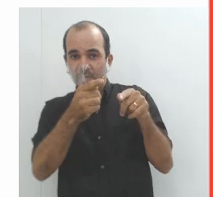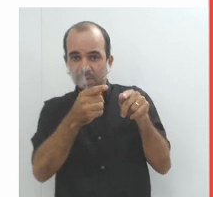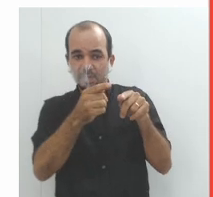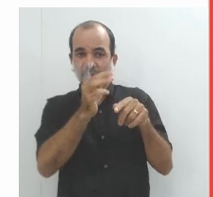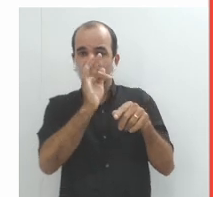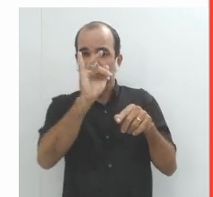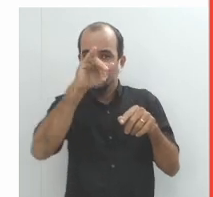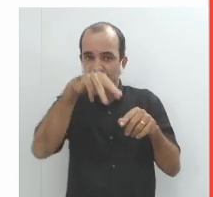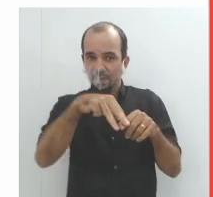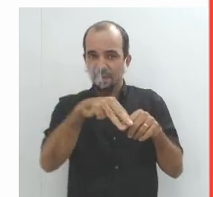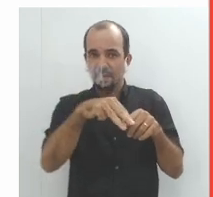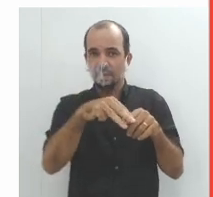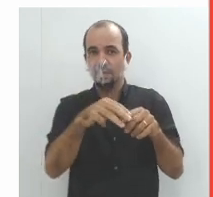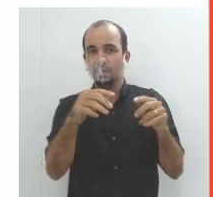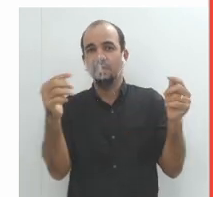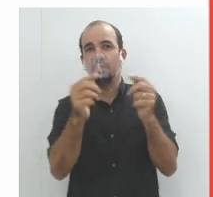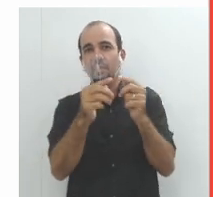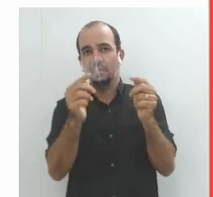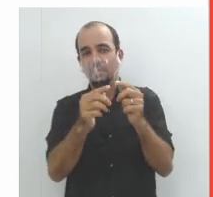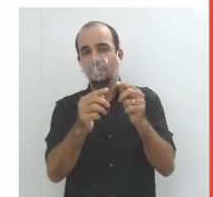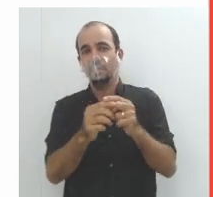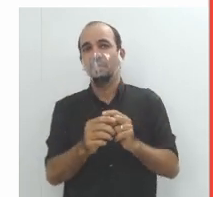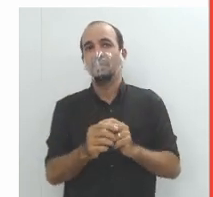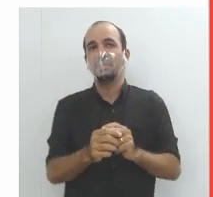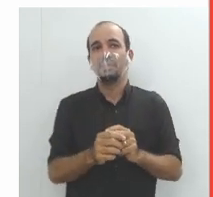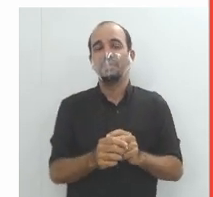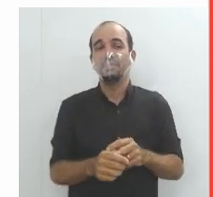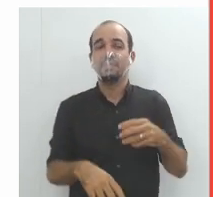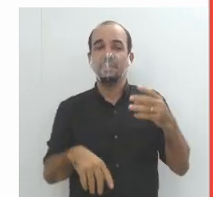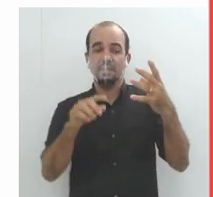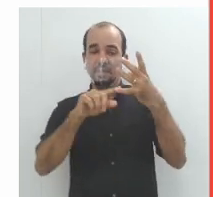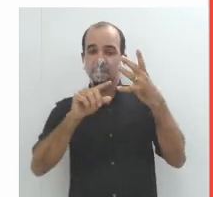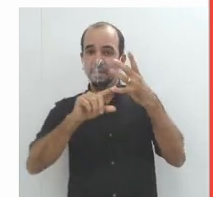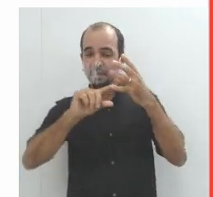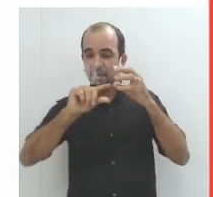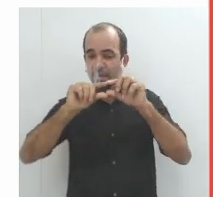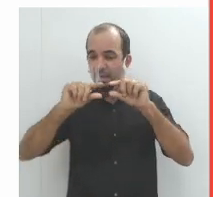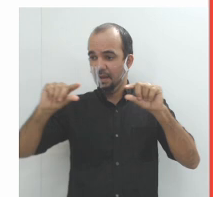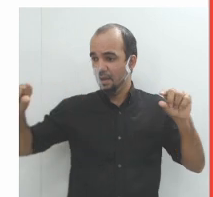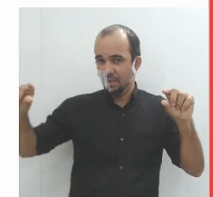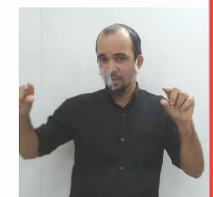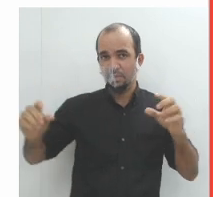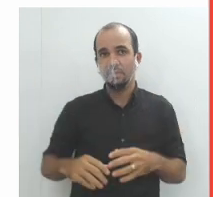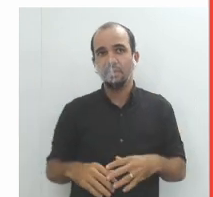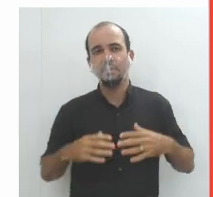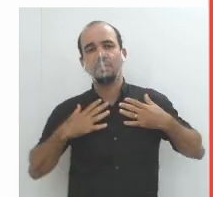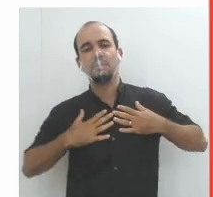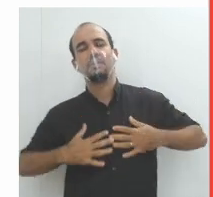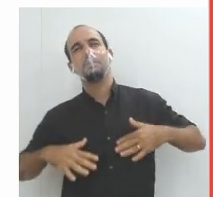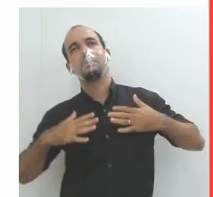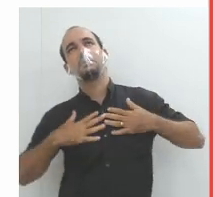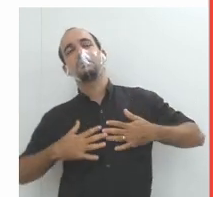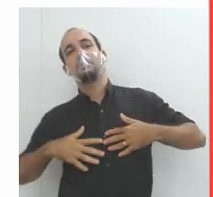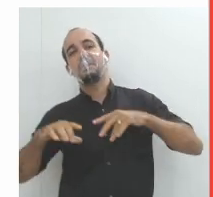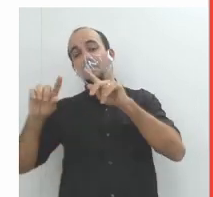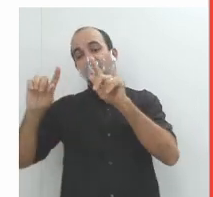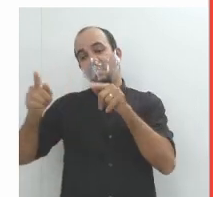descansar com tranquilidade. E aí, com tranquilidade, substituindo por outra palavra, como é que fica?